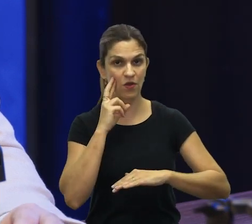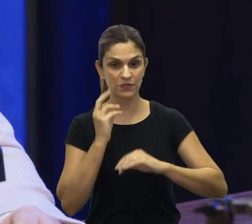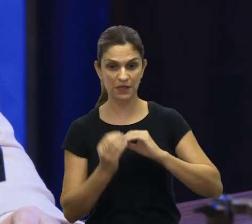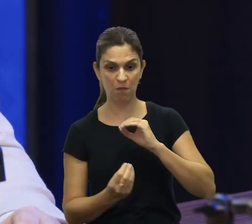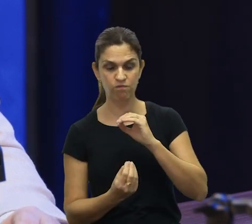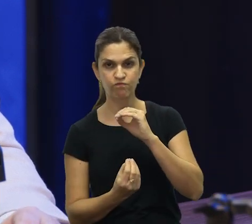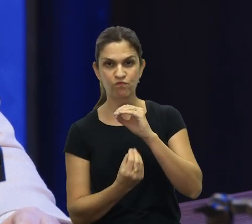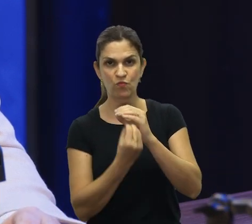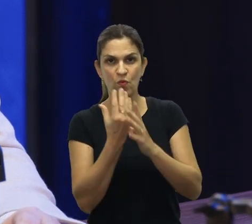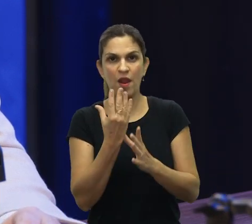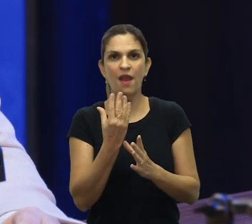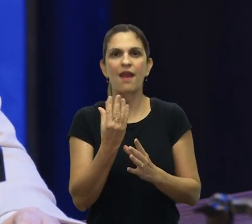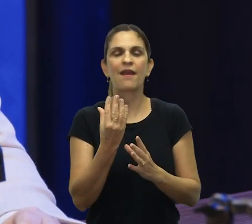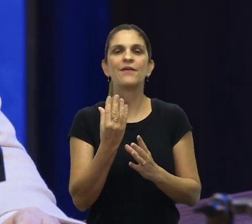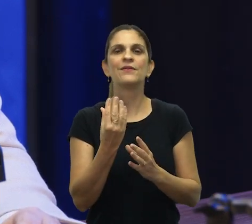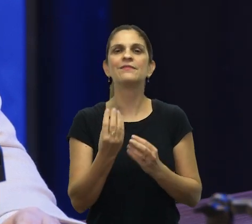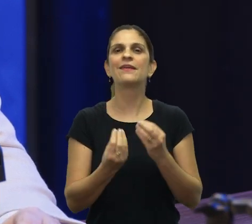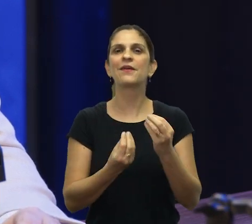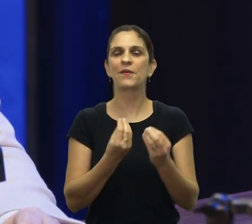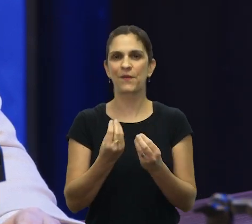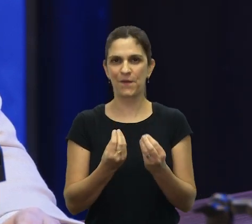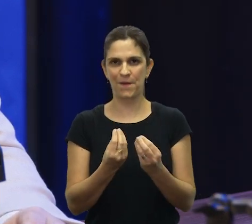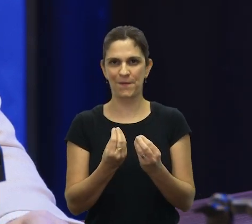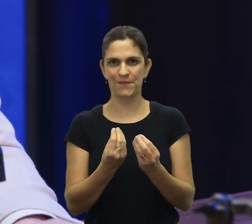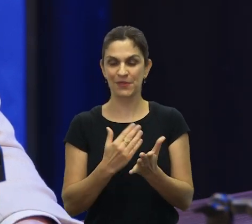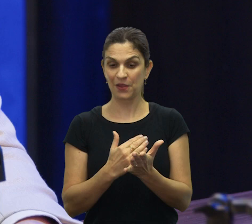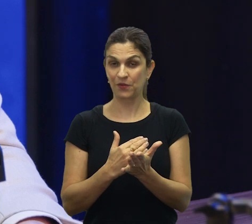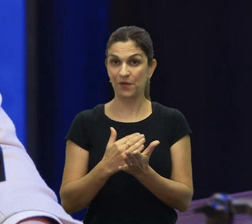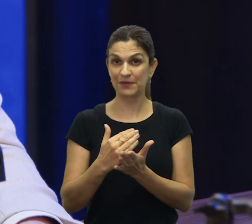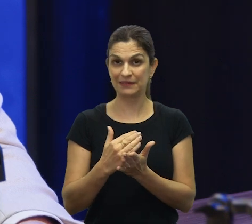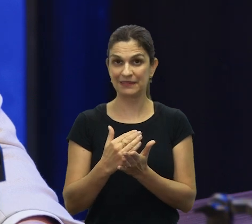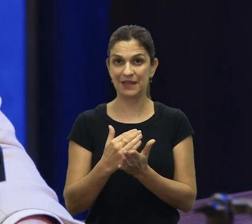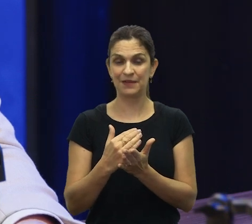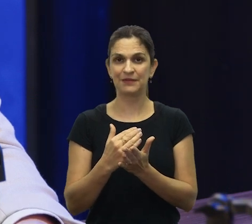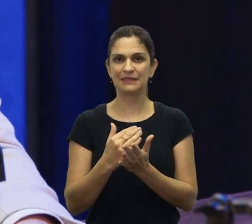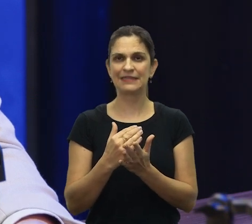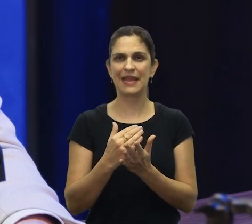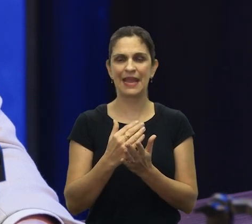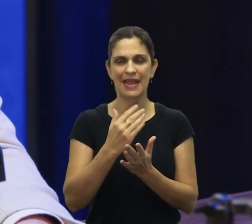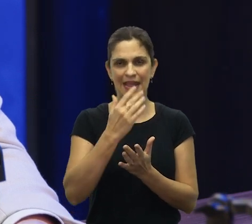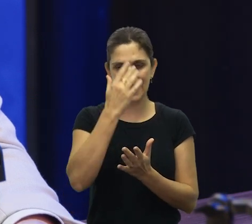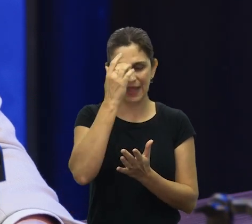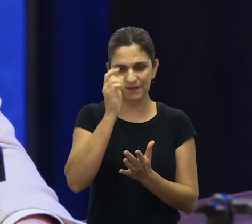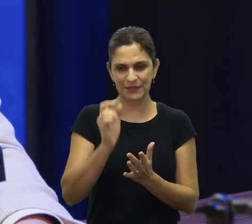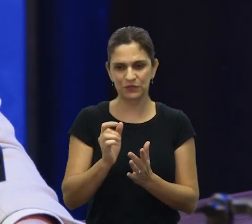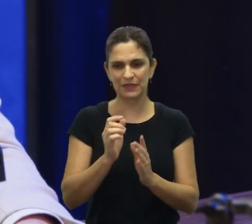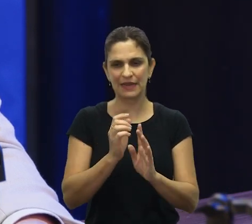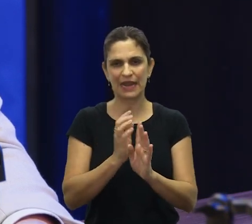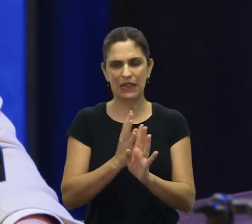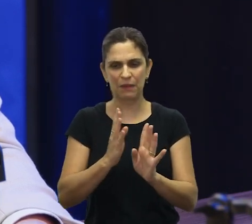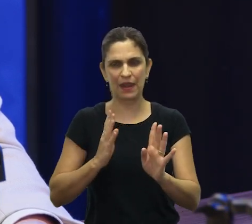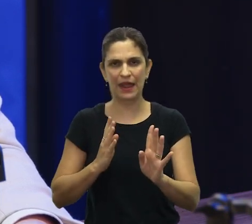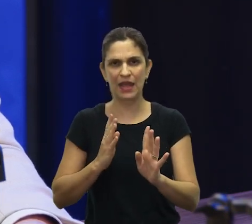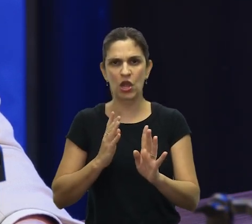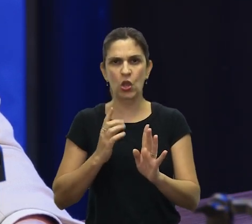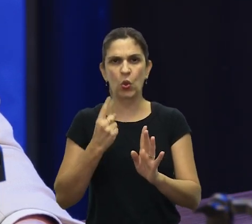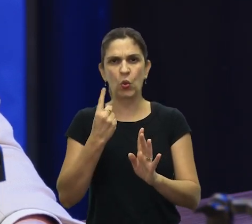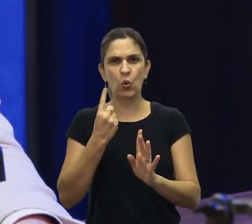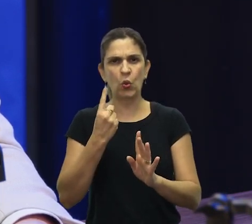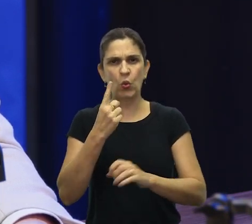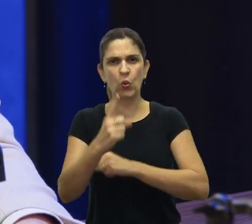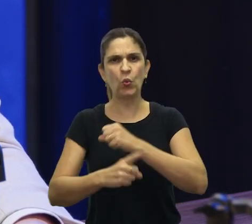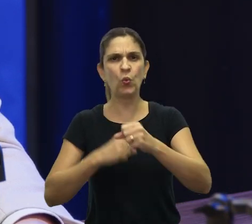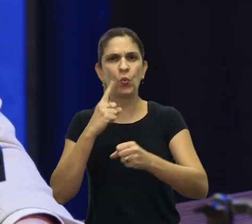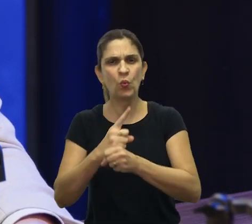Nós chegamos, quando nós iniciamos, o tempo de espera era 1 ano para o mastologista, então o paciente era encaminhado